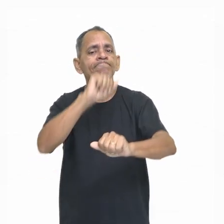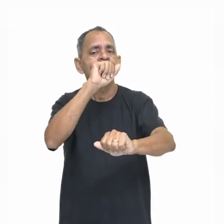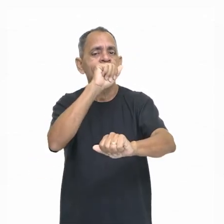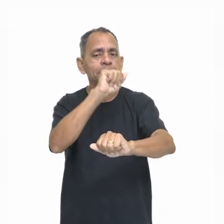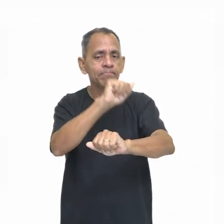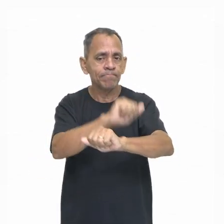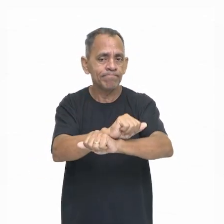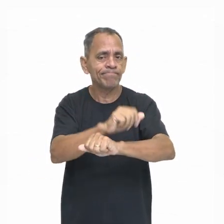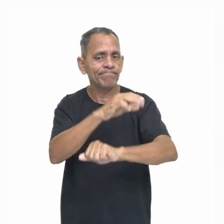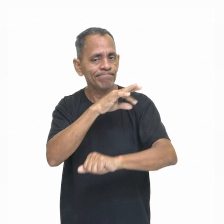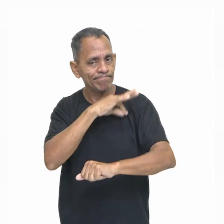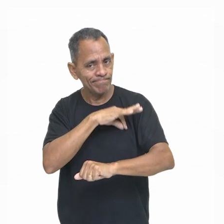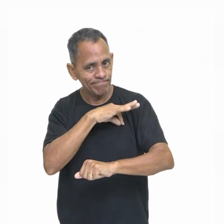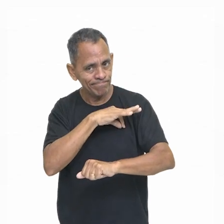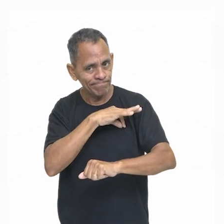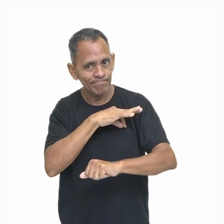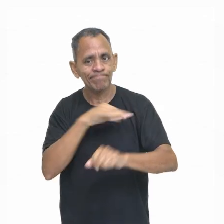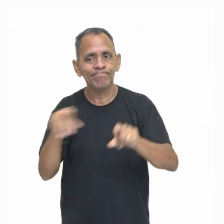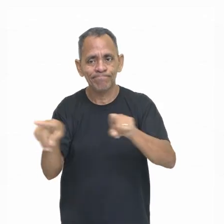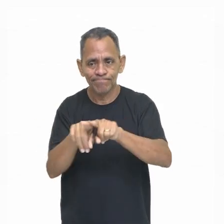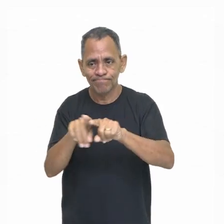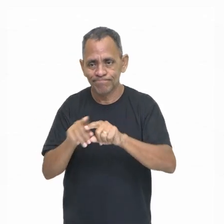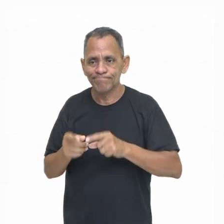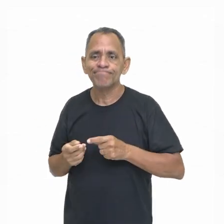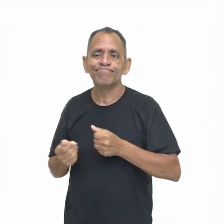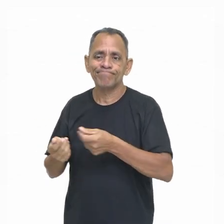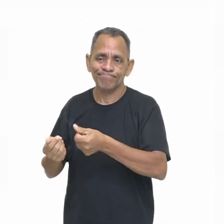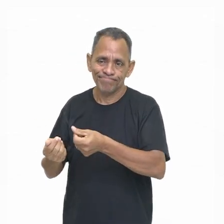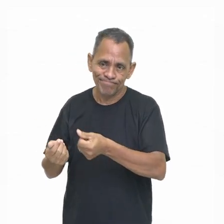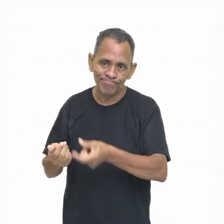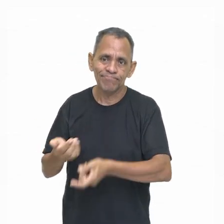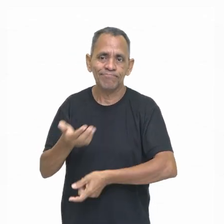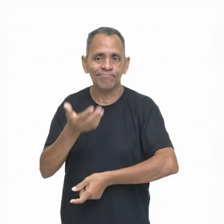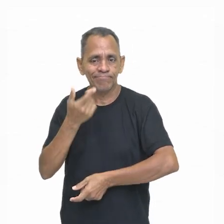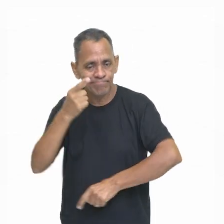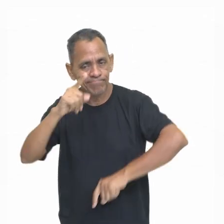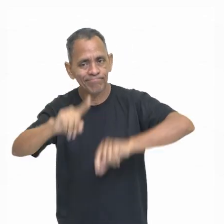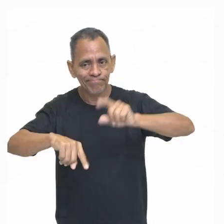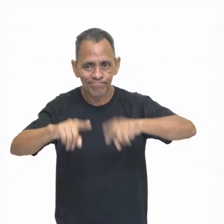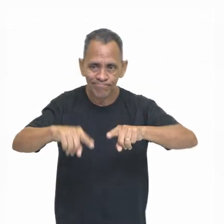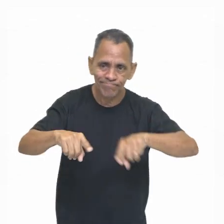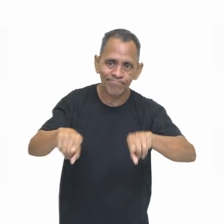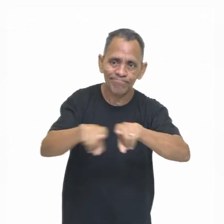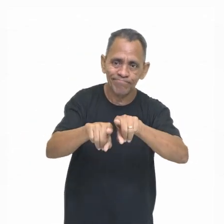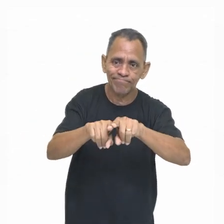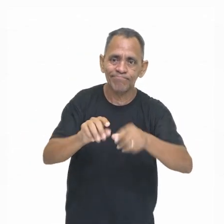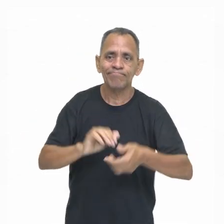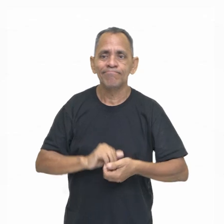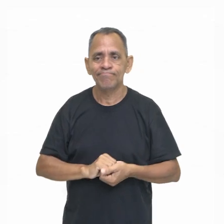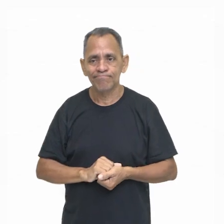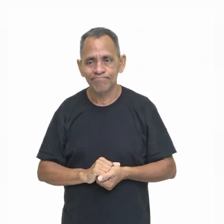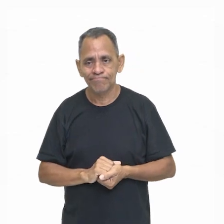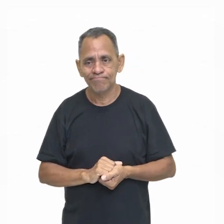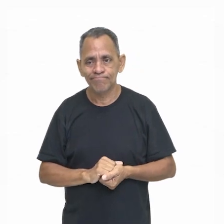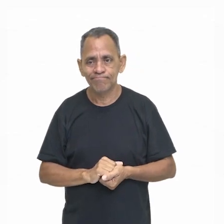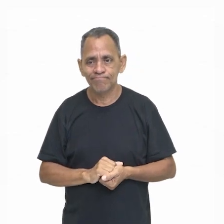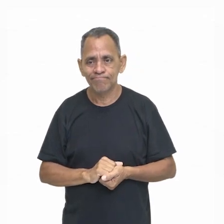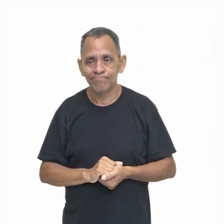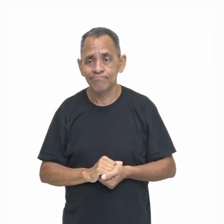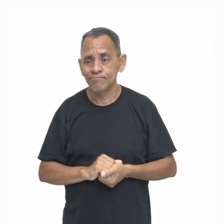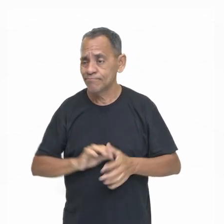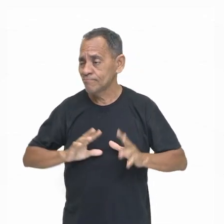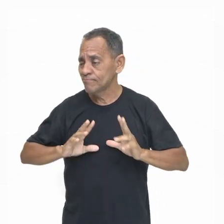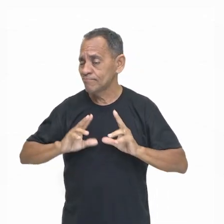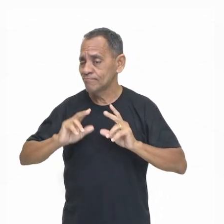congelar salários e preços também, ok? Então foi realizado o bloqueio temporário de todos os ativos financeiros acima